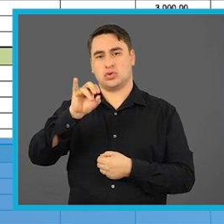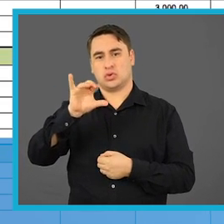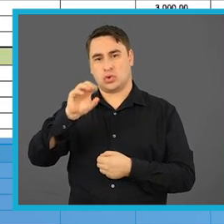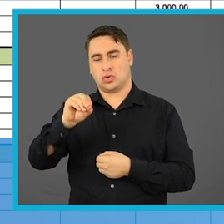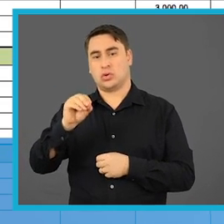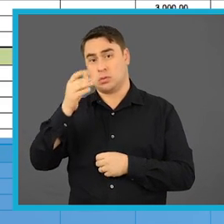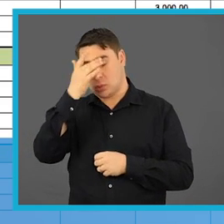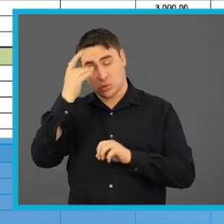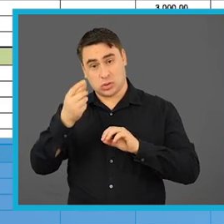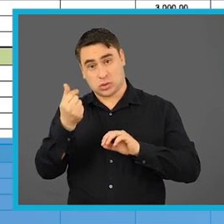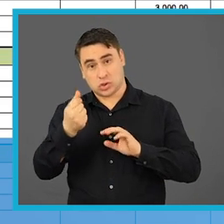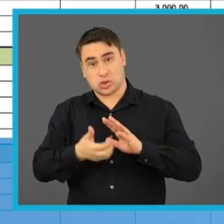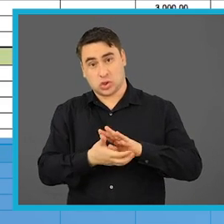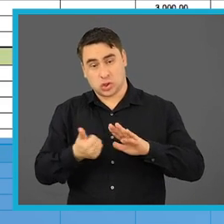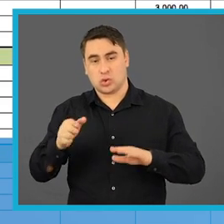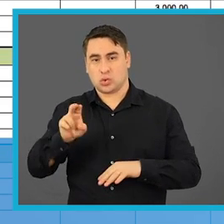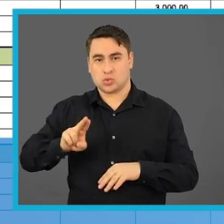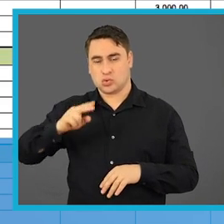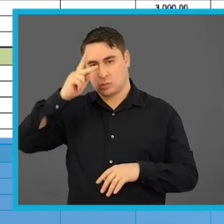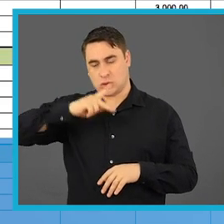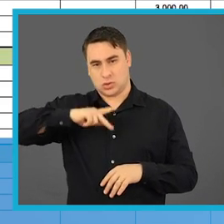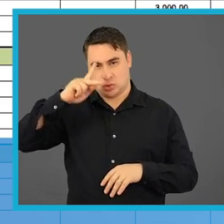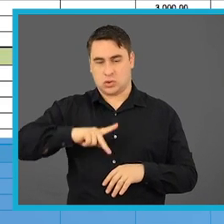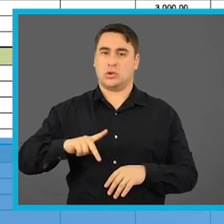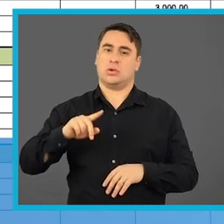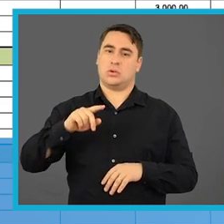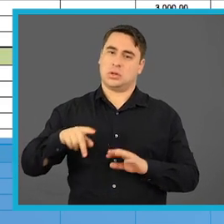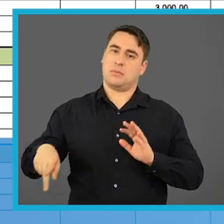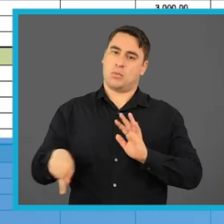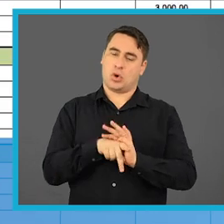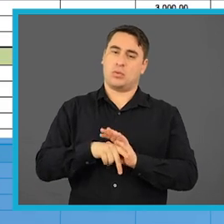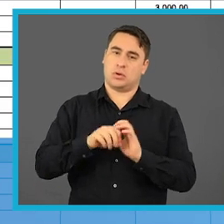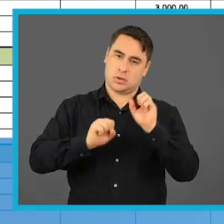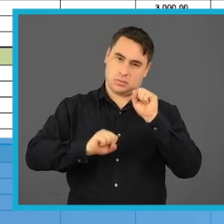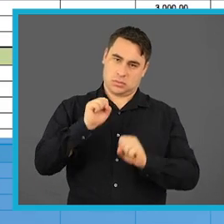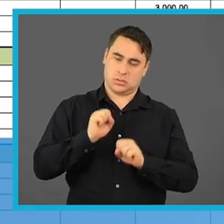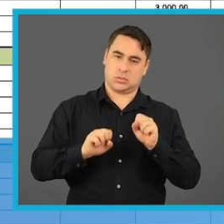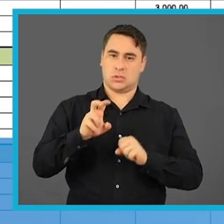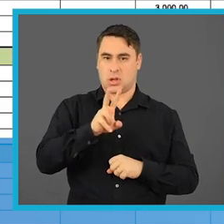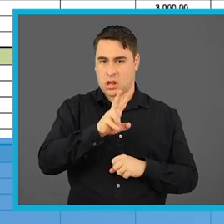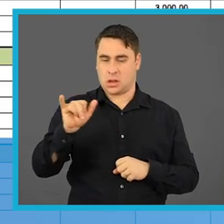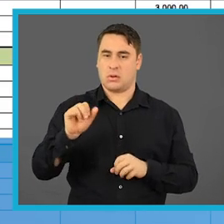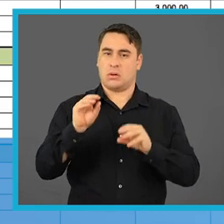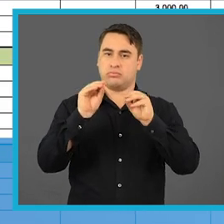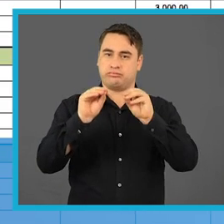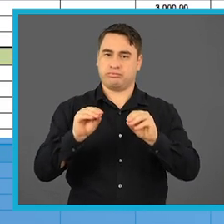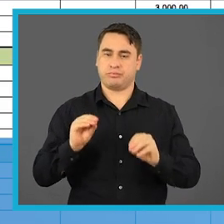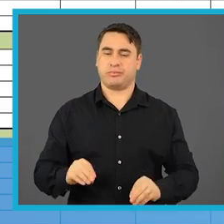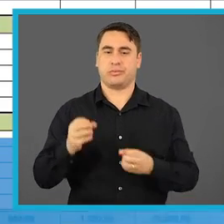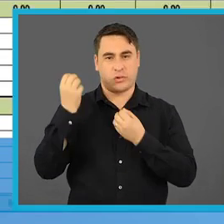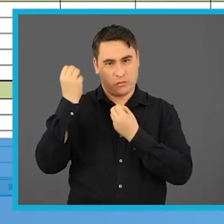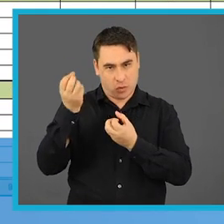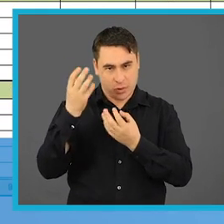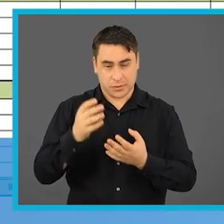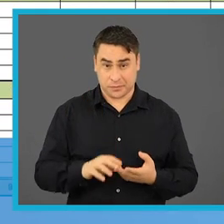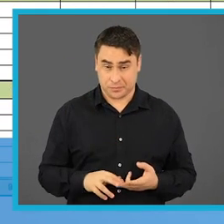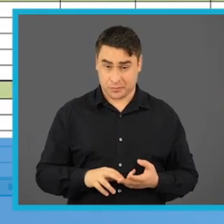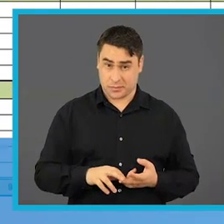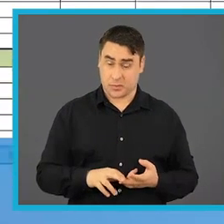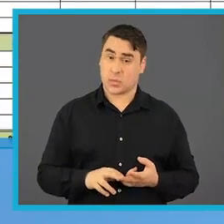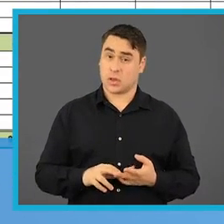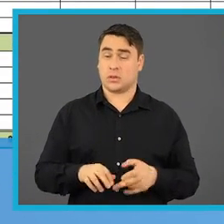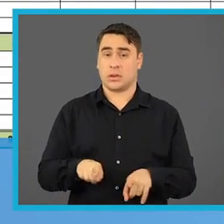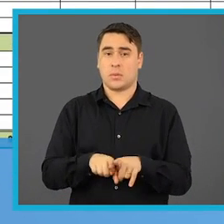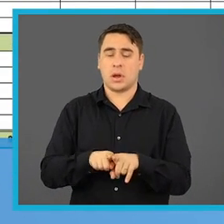fazem retiradas, né, para uso pessoais e que são proprietários. E aí você vai inserir os dados aqui.